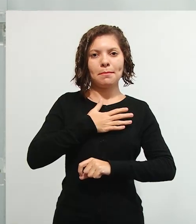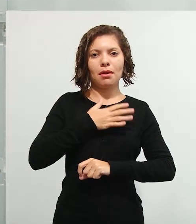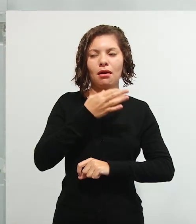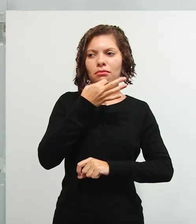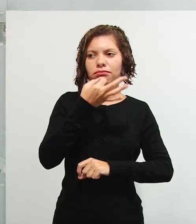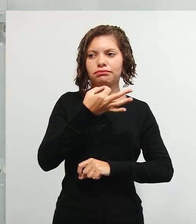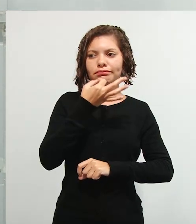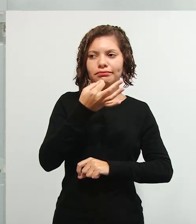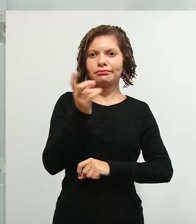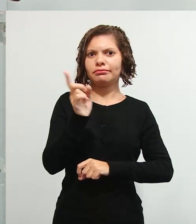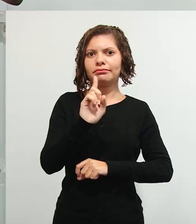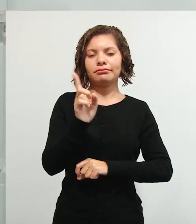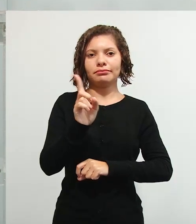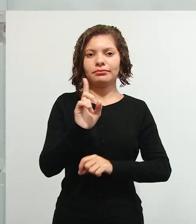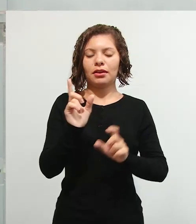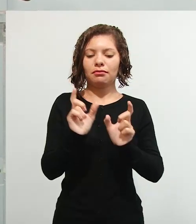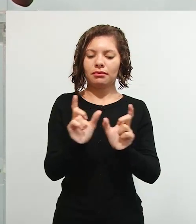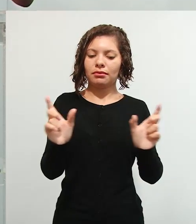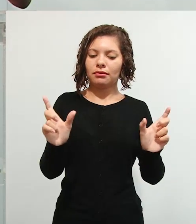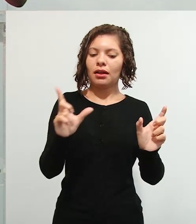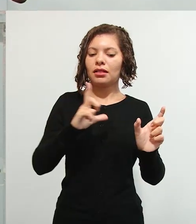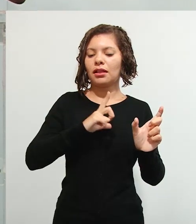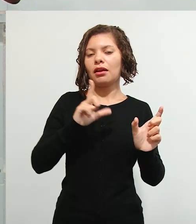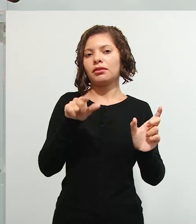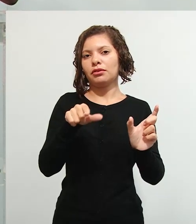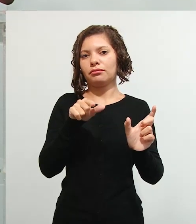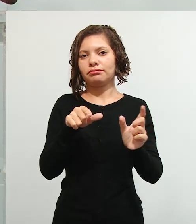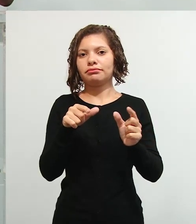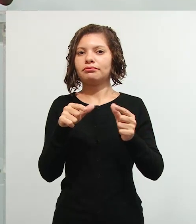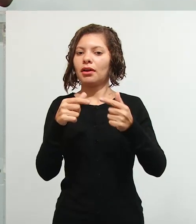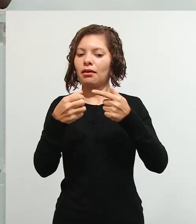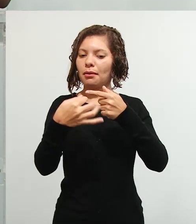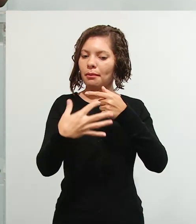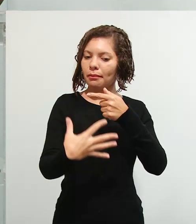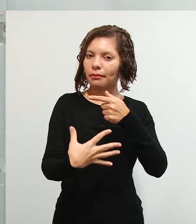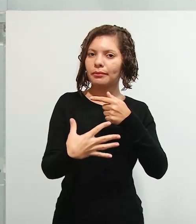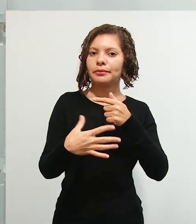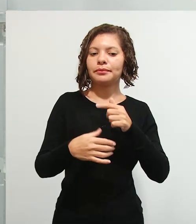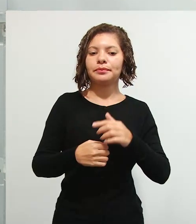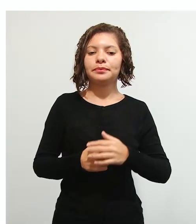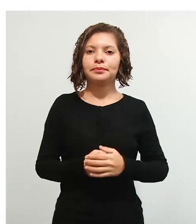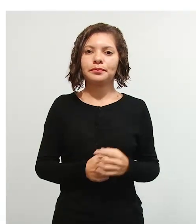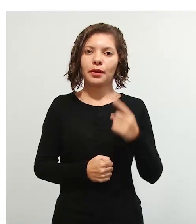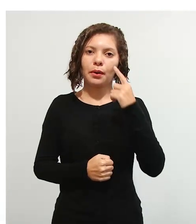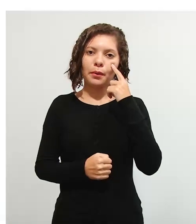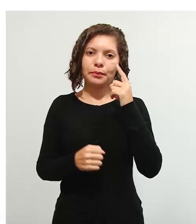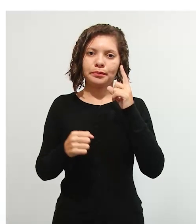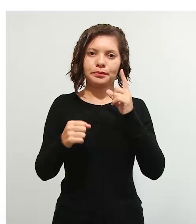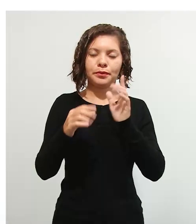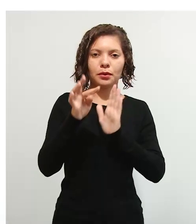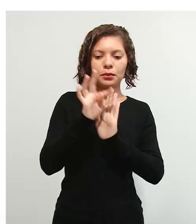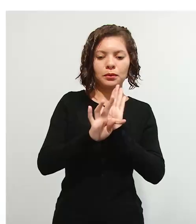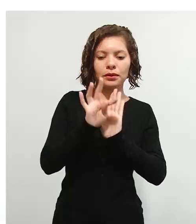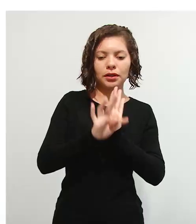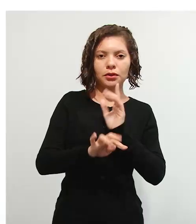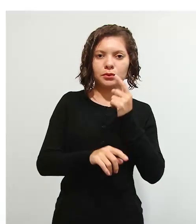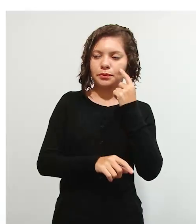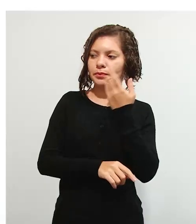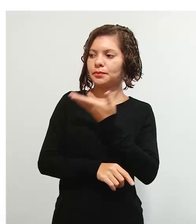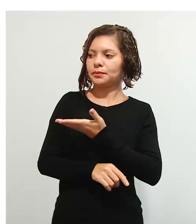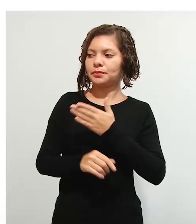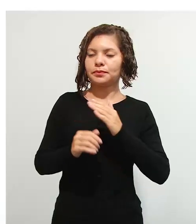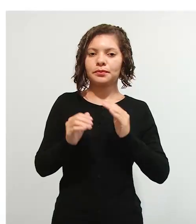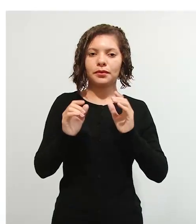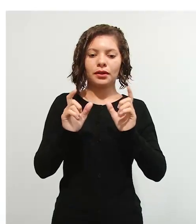minha reflexão pura e simples. Então, está tudo referenciado. Então, tem aí um texto, nesse caso é um